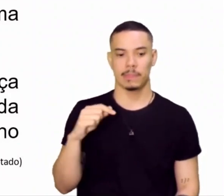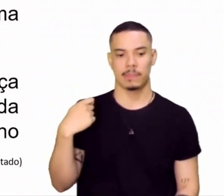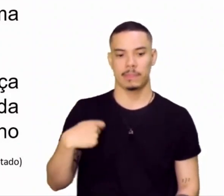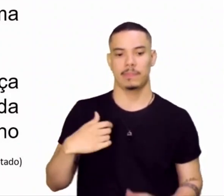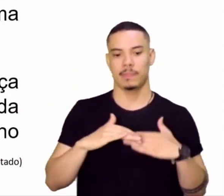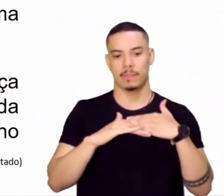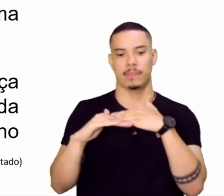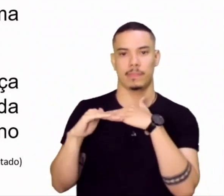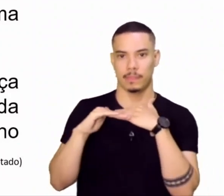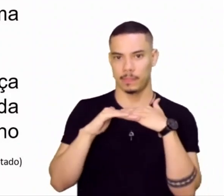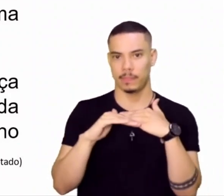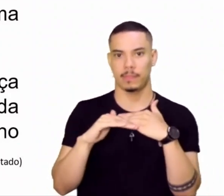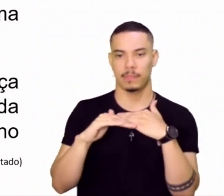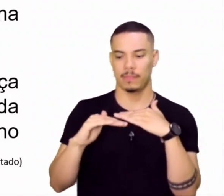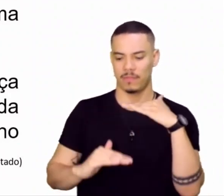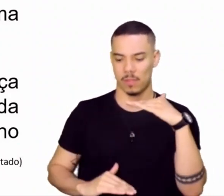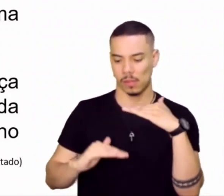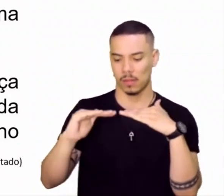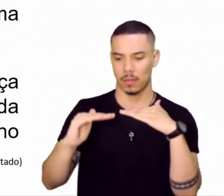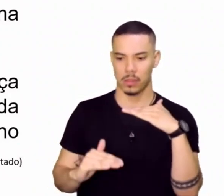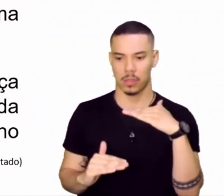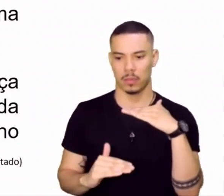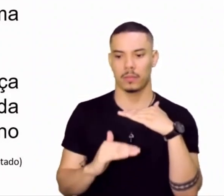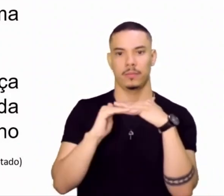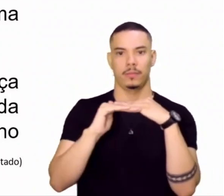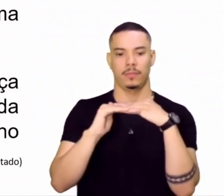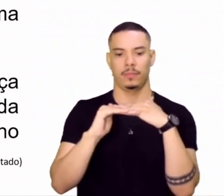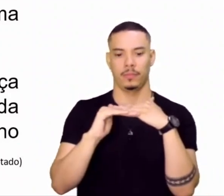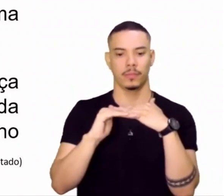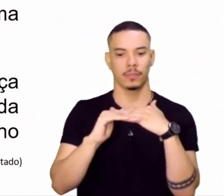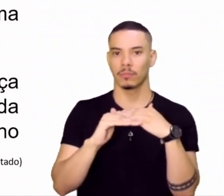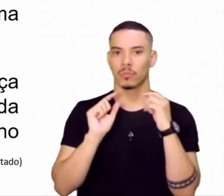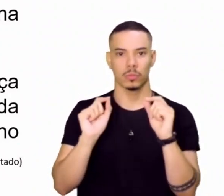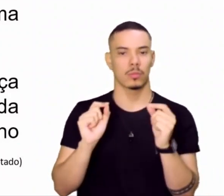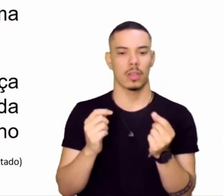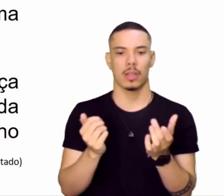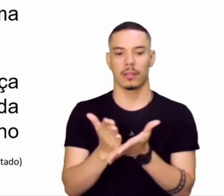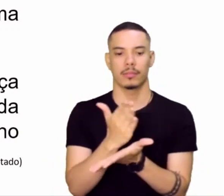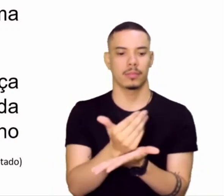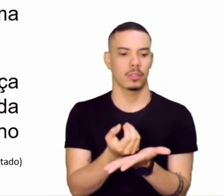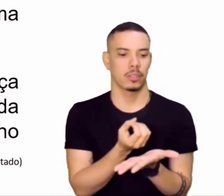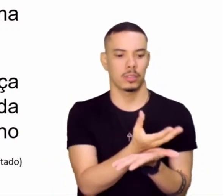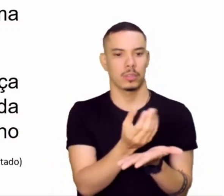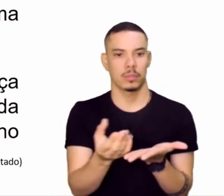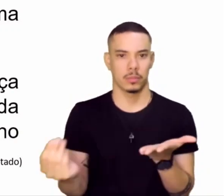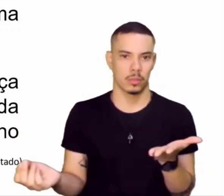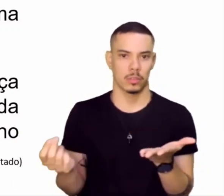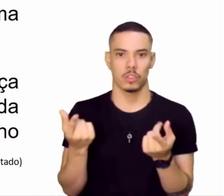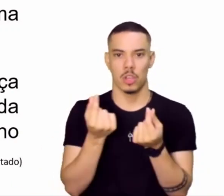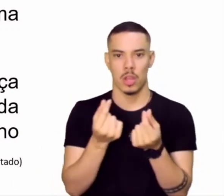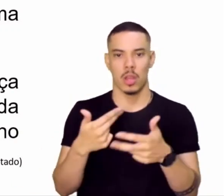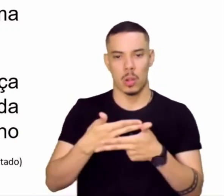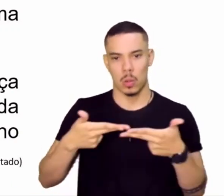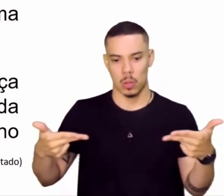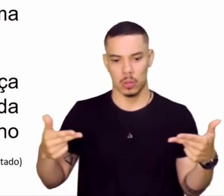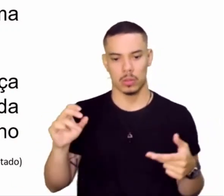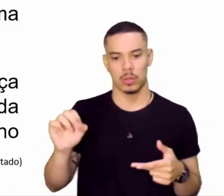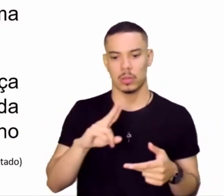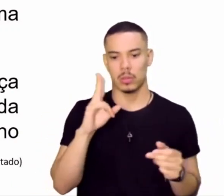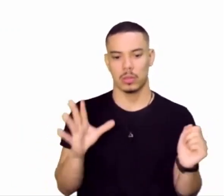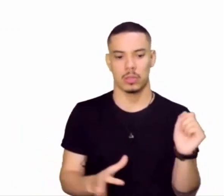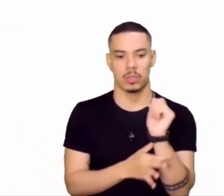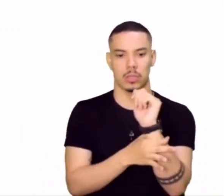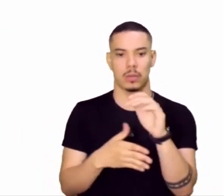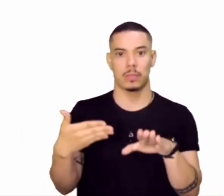os desiguais, seja pela distribuição, redistribuição da riqueza ou pela garantia da participação